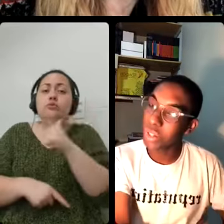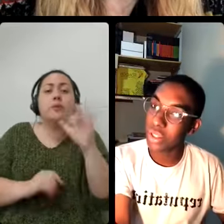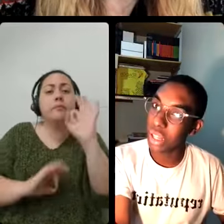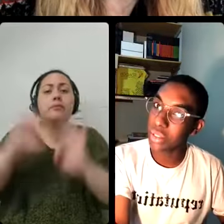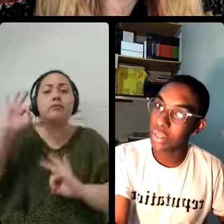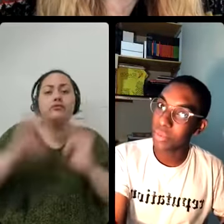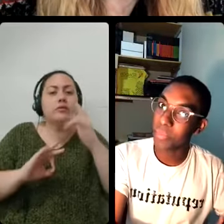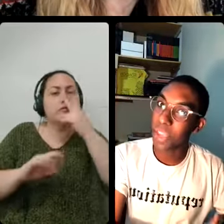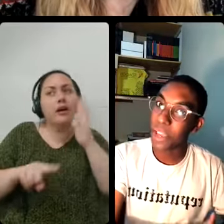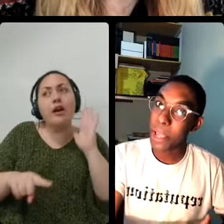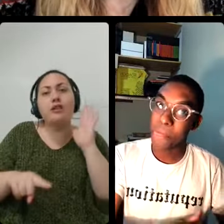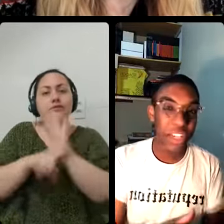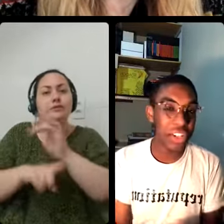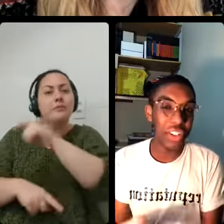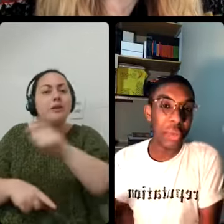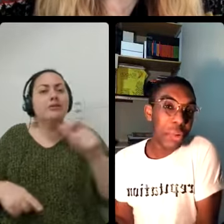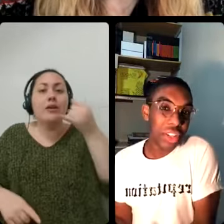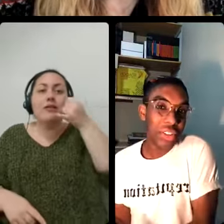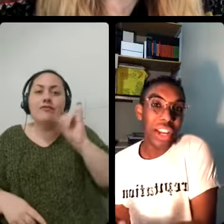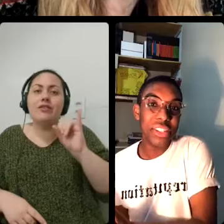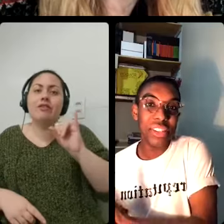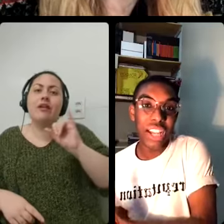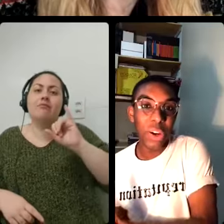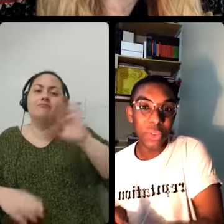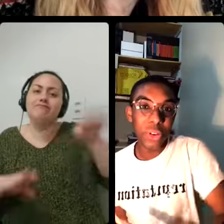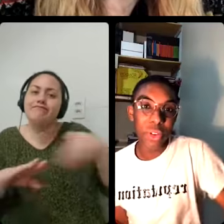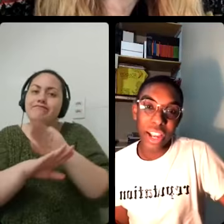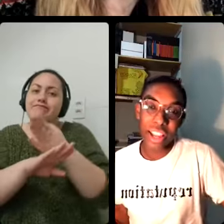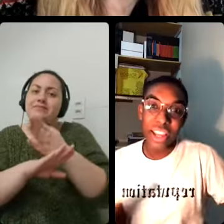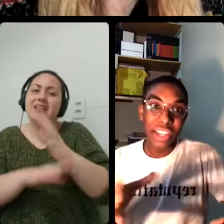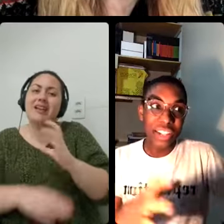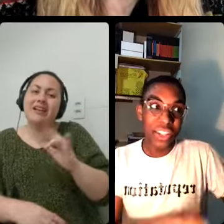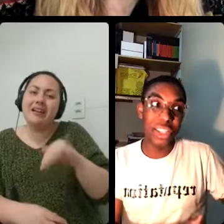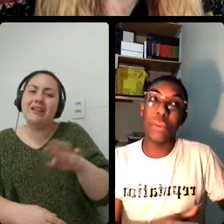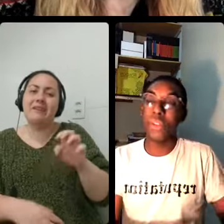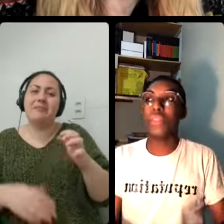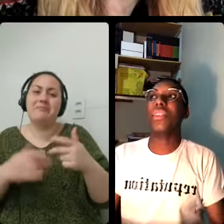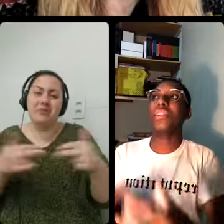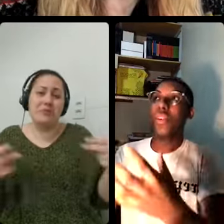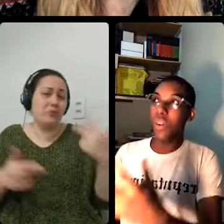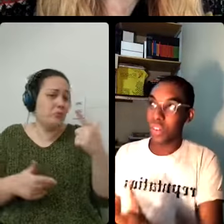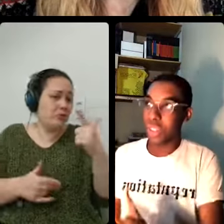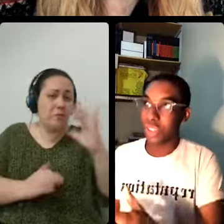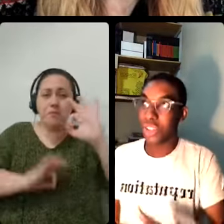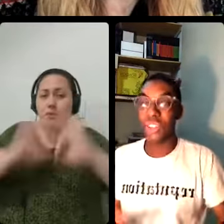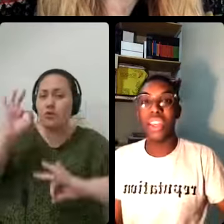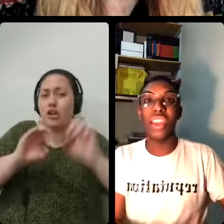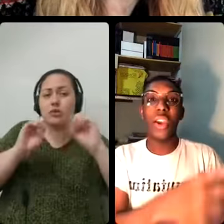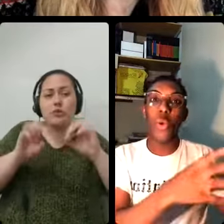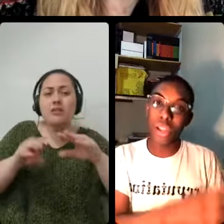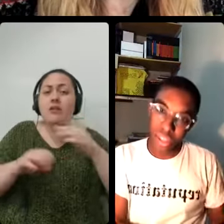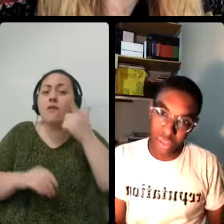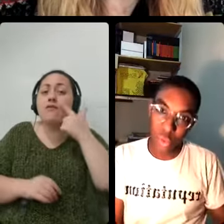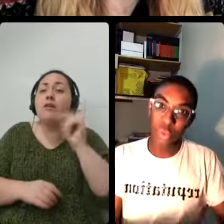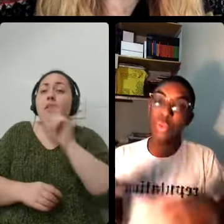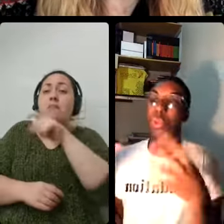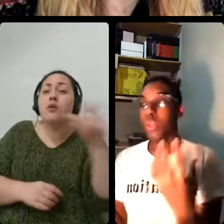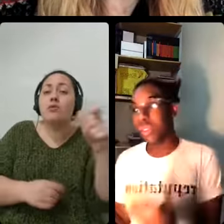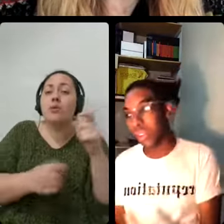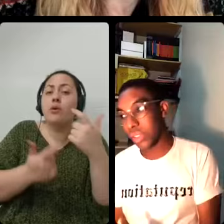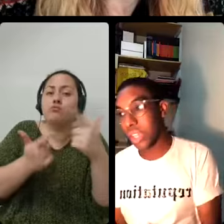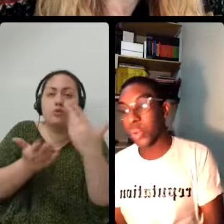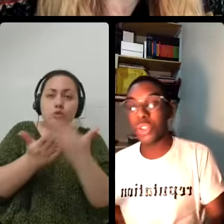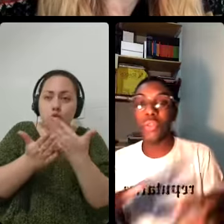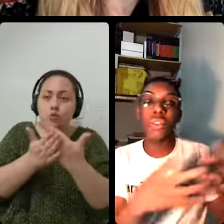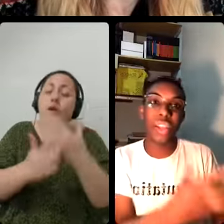não vão por esse lado, né? A gente não tem um projeto educacional de colocar essas pessoas na escola, de ter um acesso à cultura,